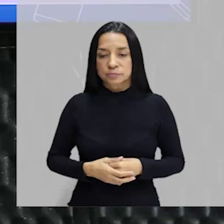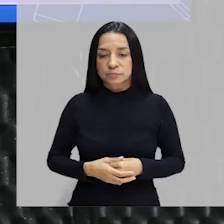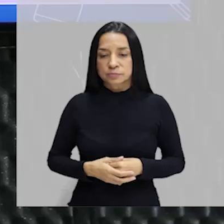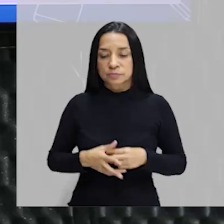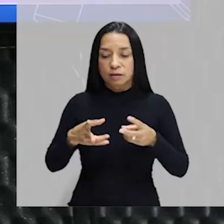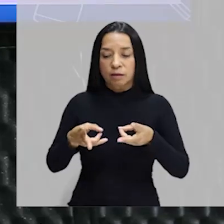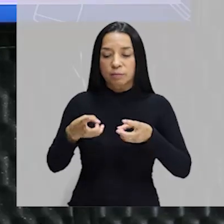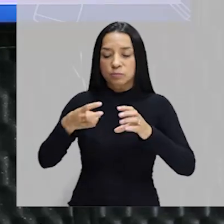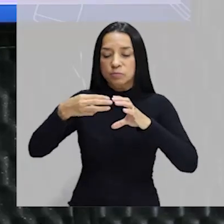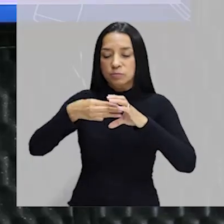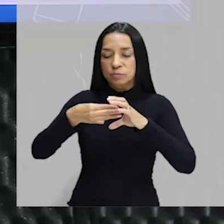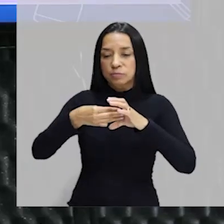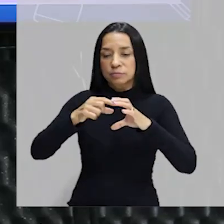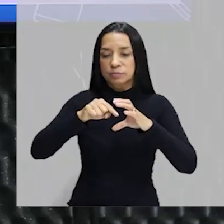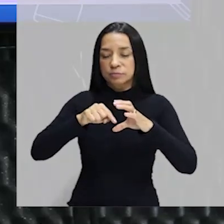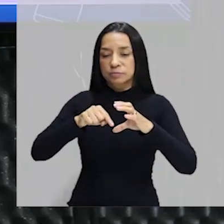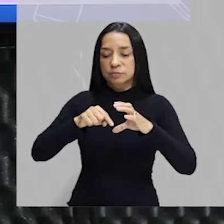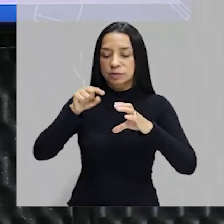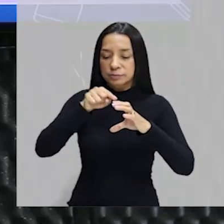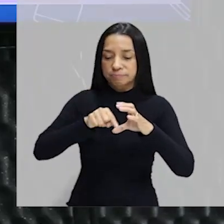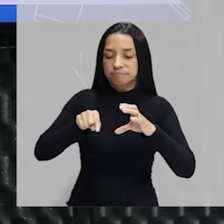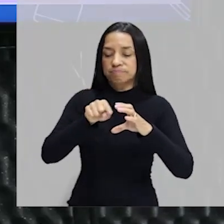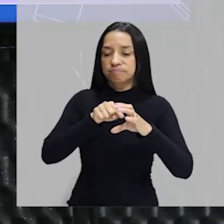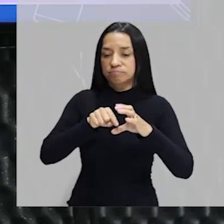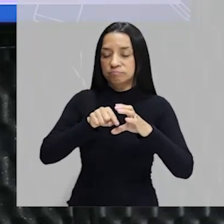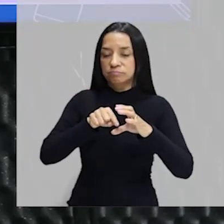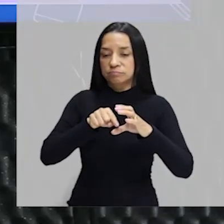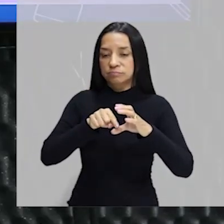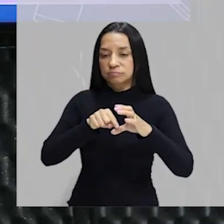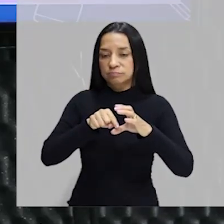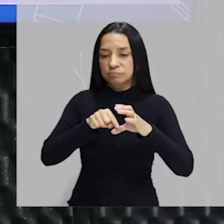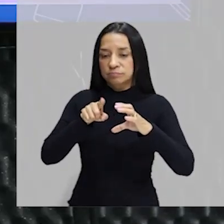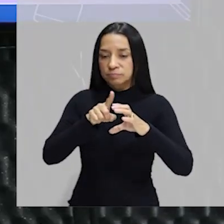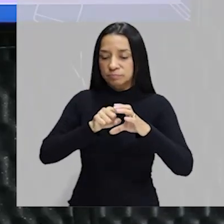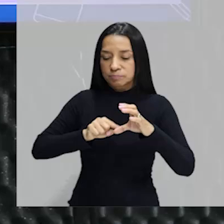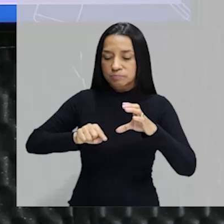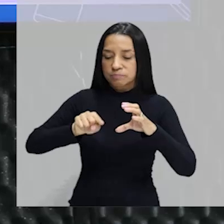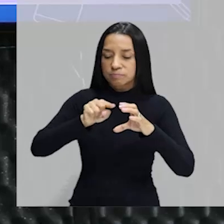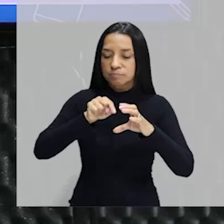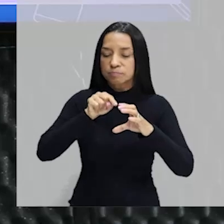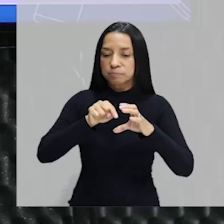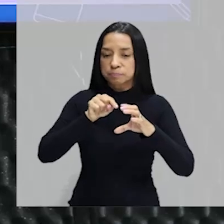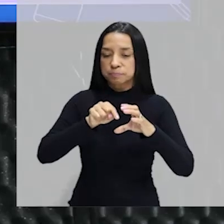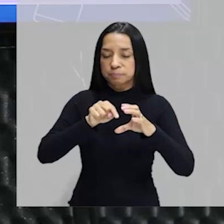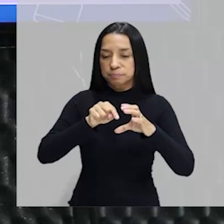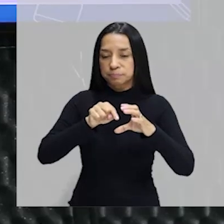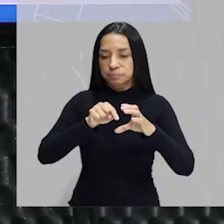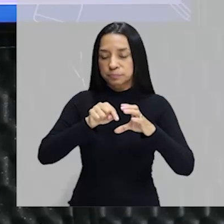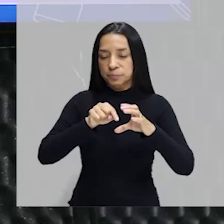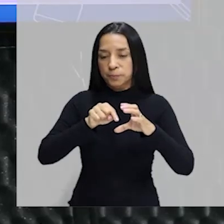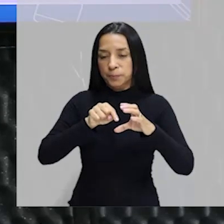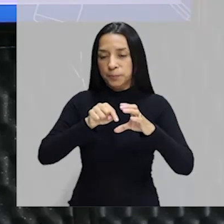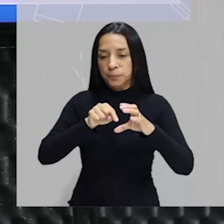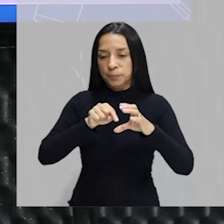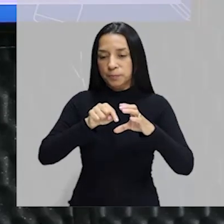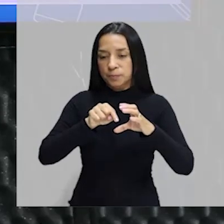pela mitocôndria e dentro dela, veja só, nesses espaços internos aqui, né, okay, da mitocôndria, que a gente